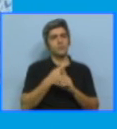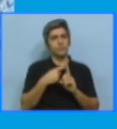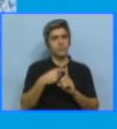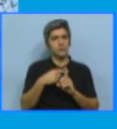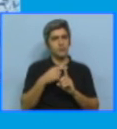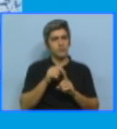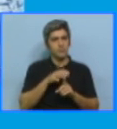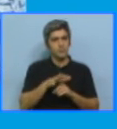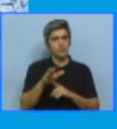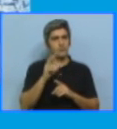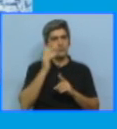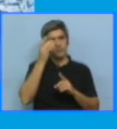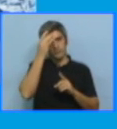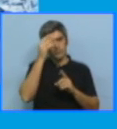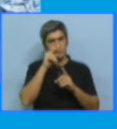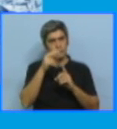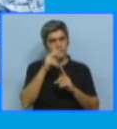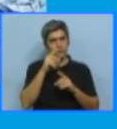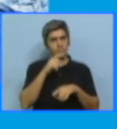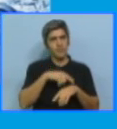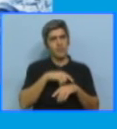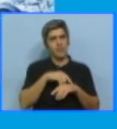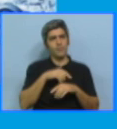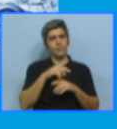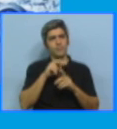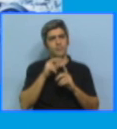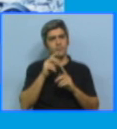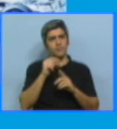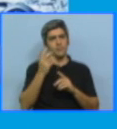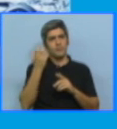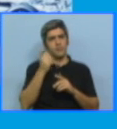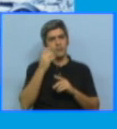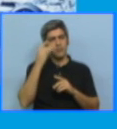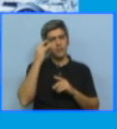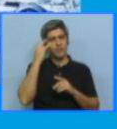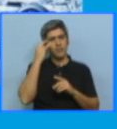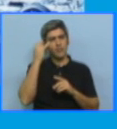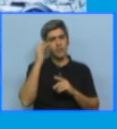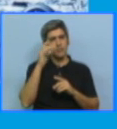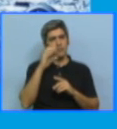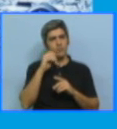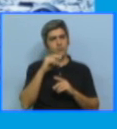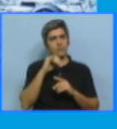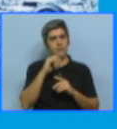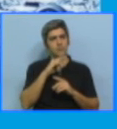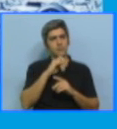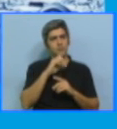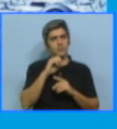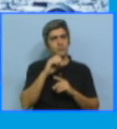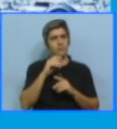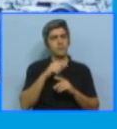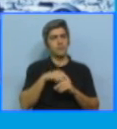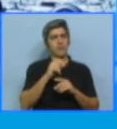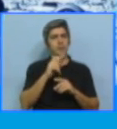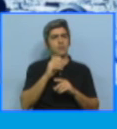de visão missionária para o tempo. Depois traziam as ideias já do concílio, na década de 60.